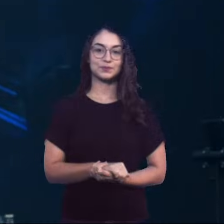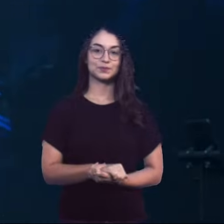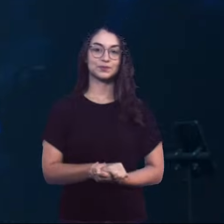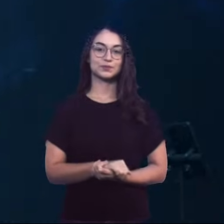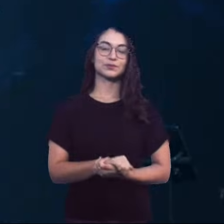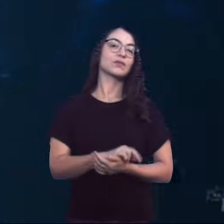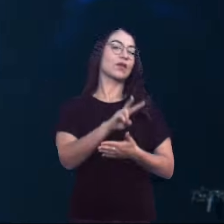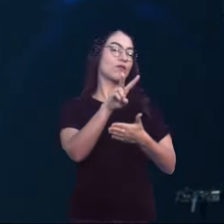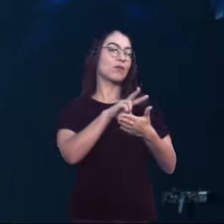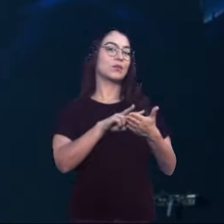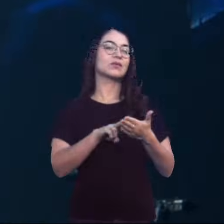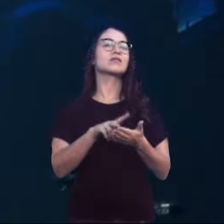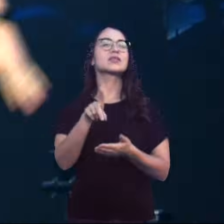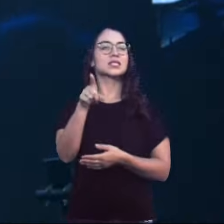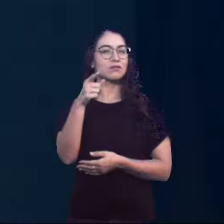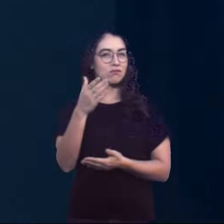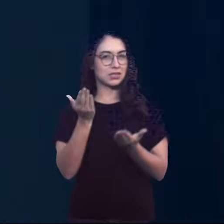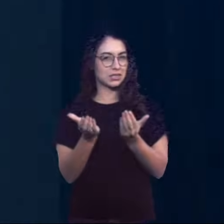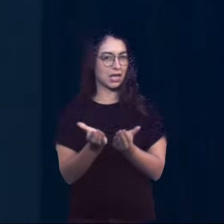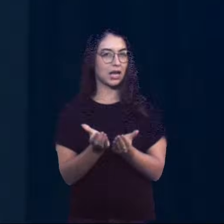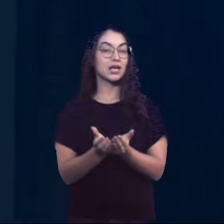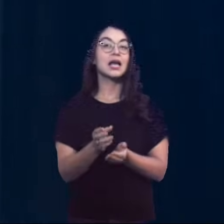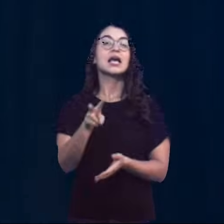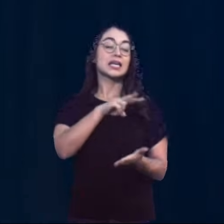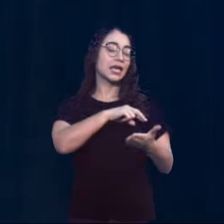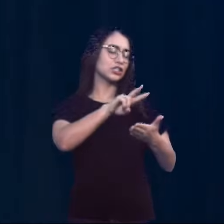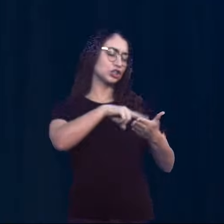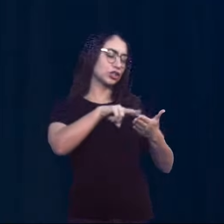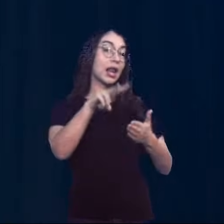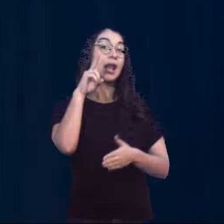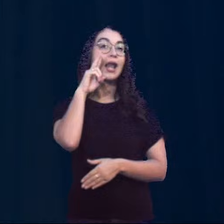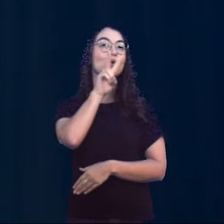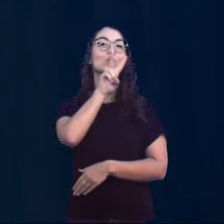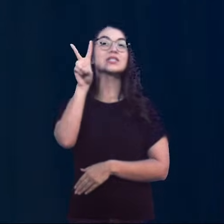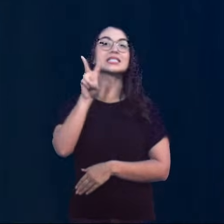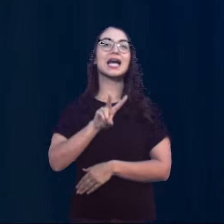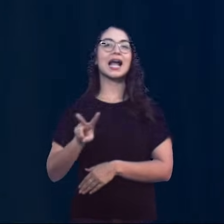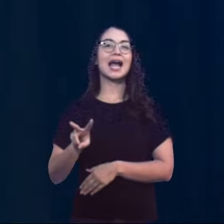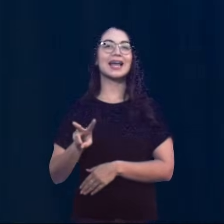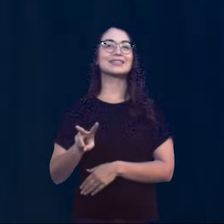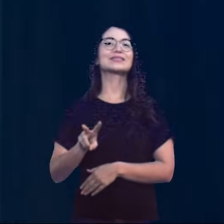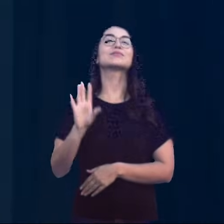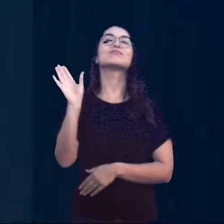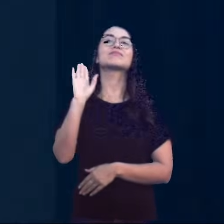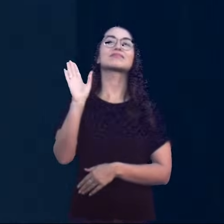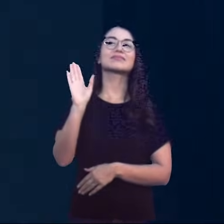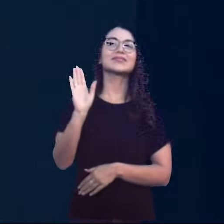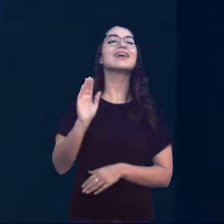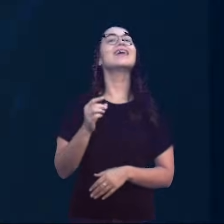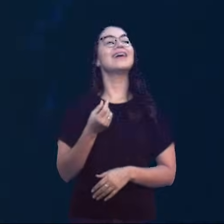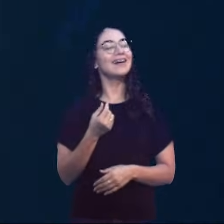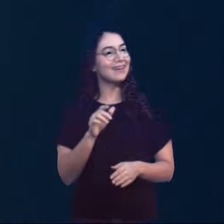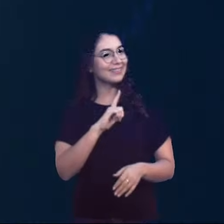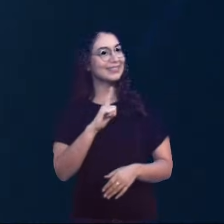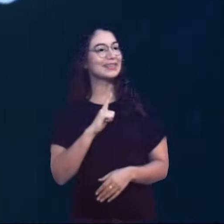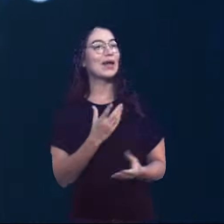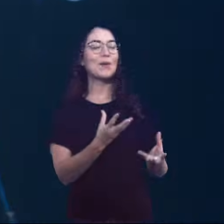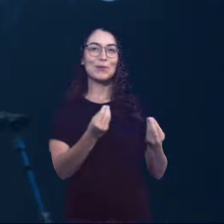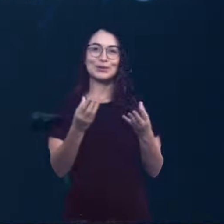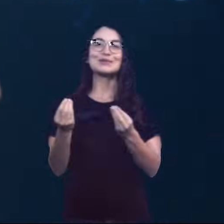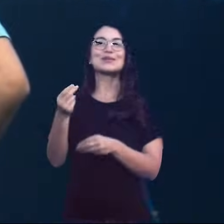Vamos ver aqui se tu é crente mesmo. Quem já leu Zacarias aqui? Deixa eu ver. Aí, ó, tem uma galera. Você nunca